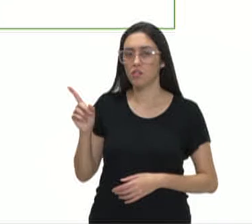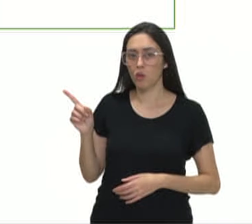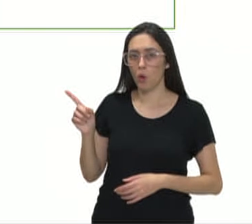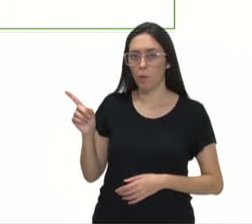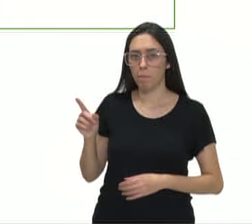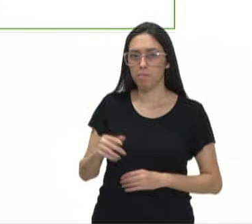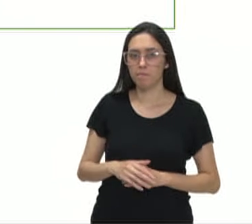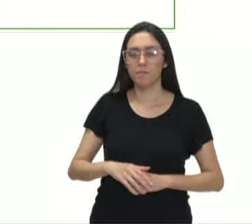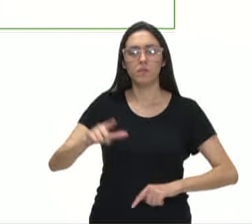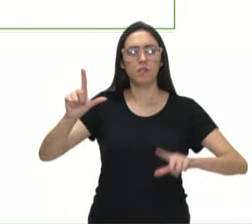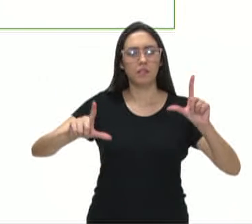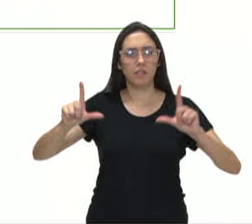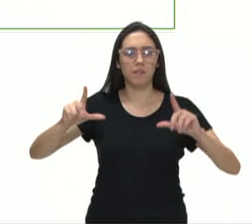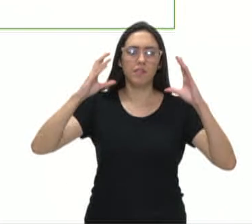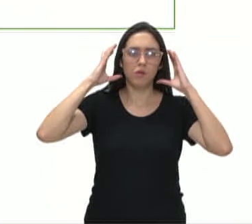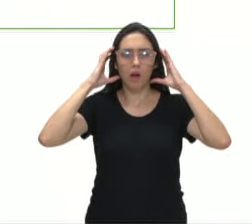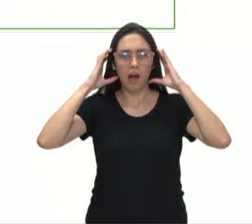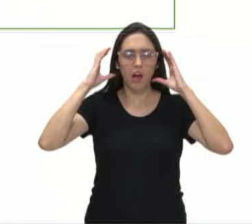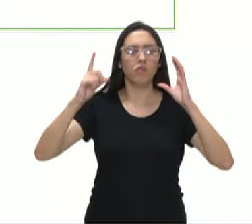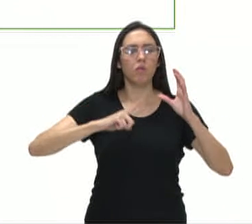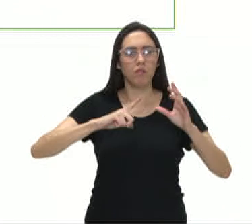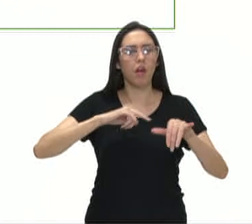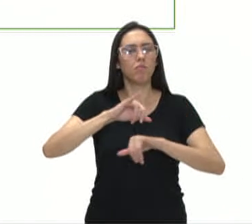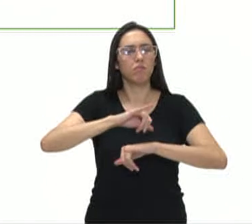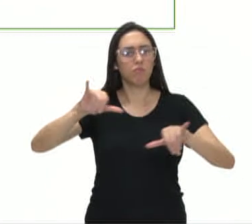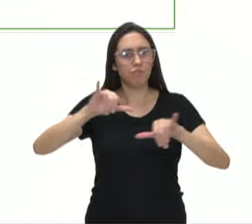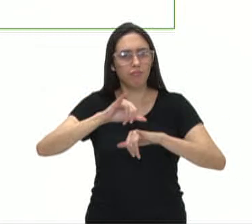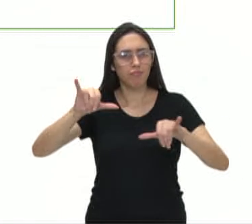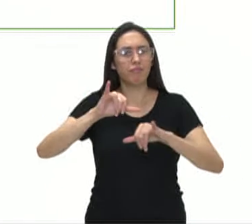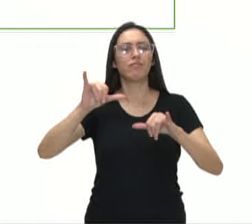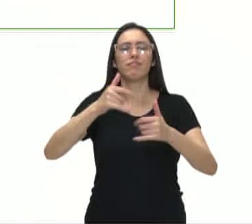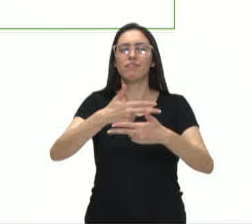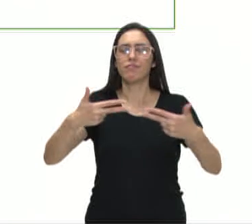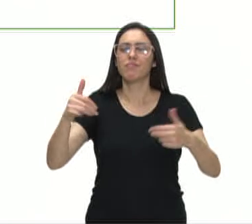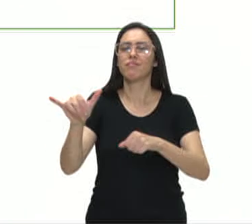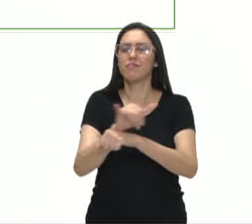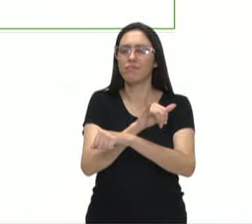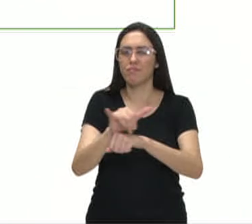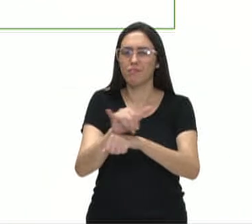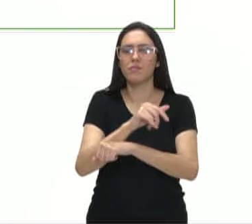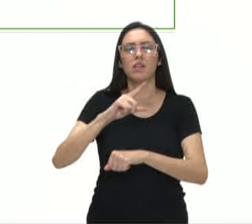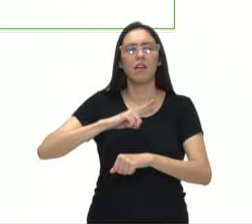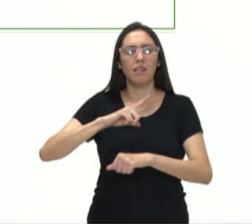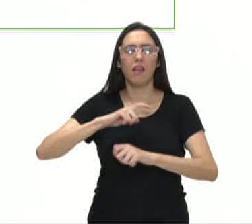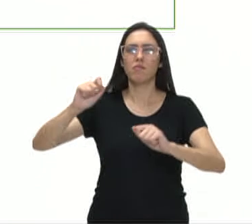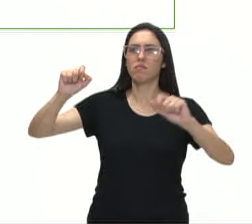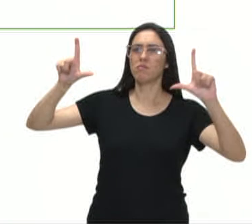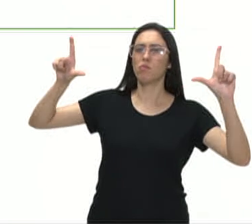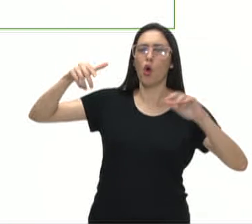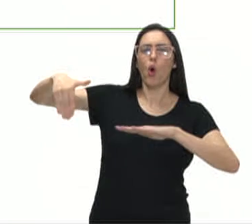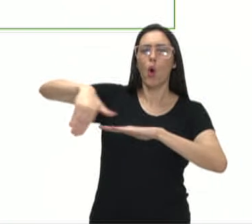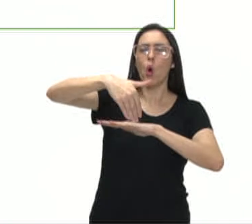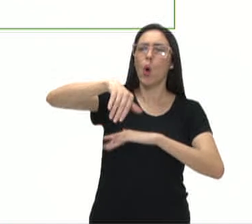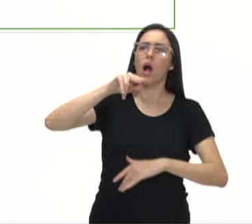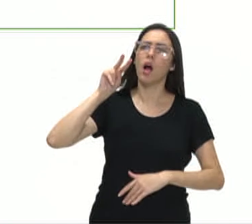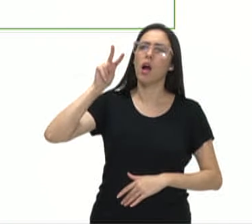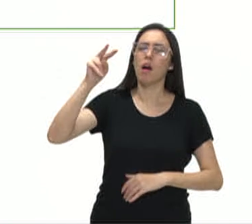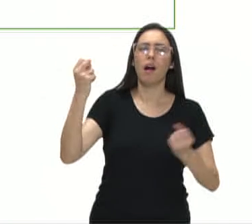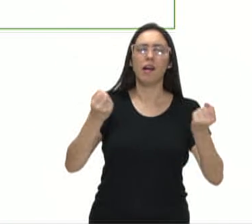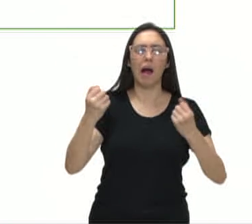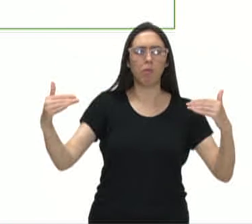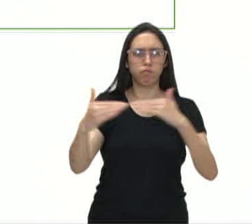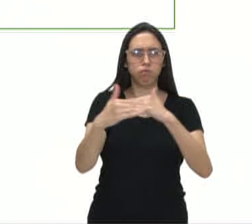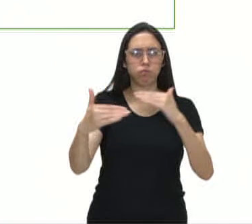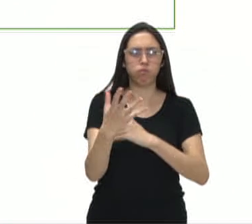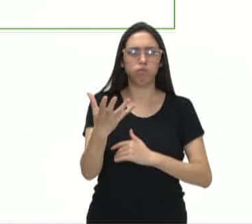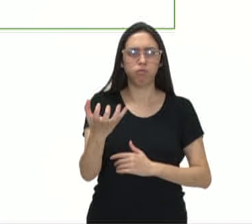tela. Televisão e rádio, por meio de anúncios inseridos na programação, as placas publicitárias que são espalhadas pelas avenidas de grande circulação